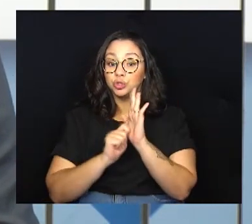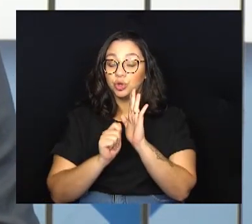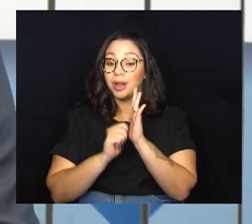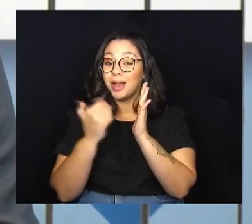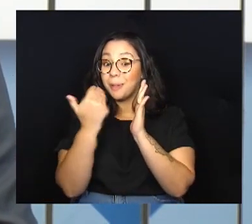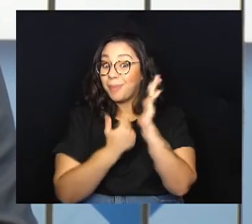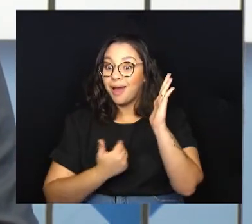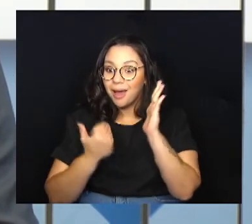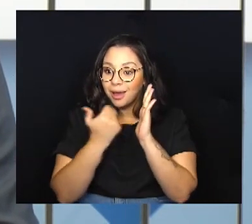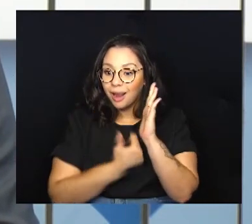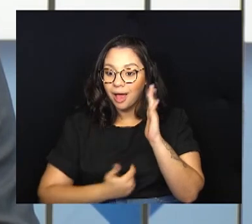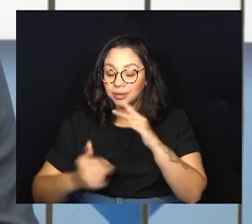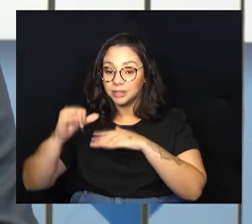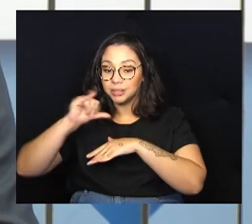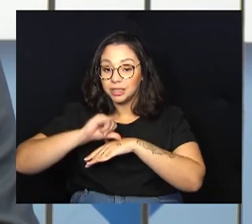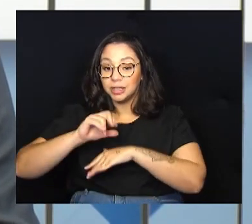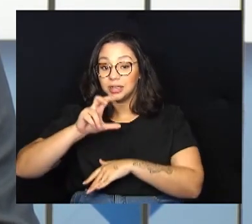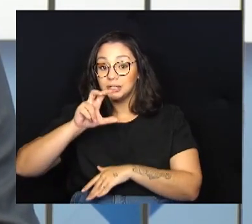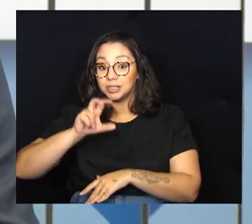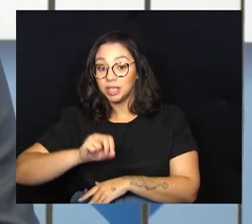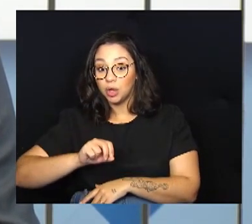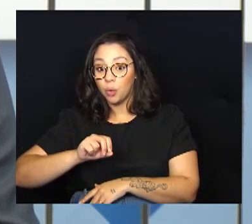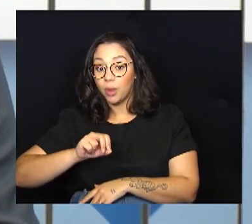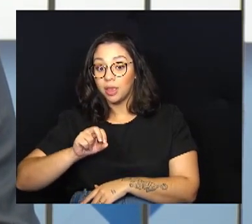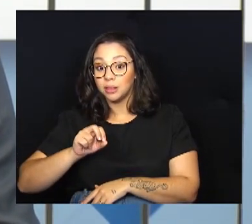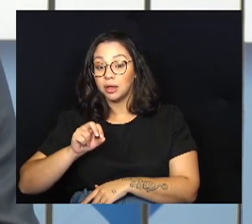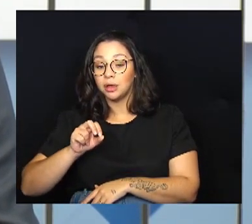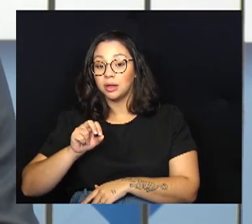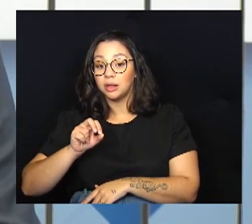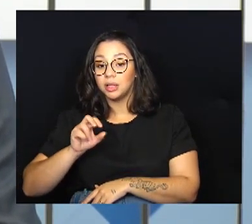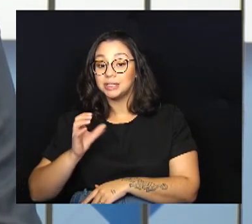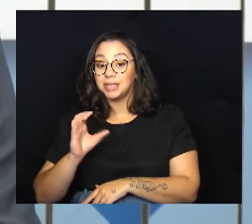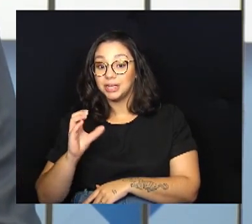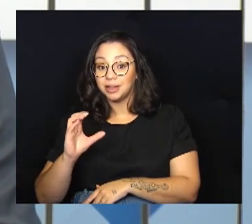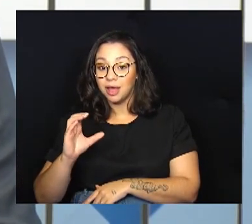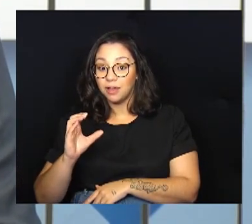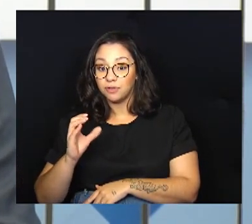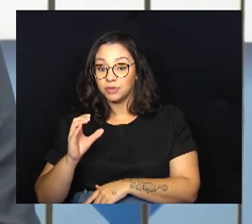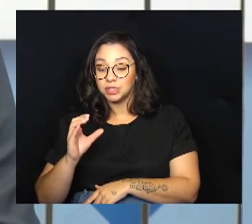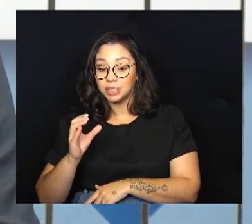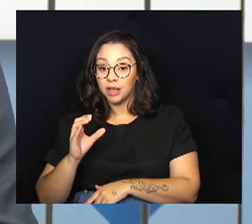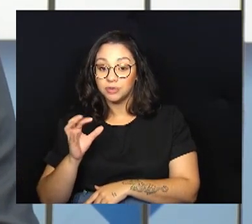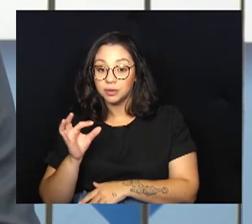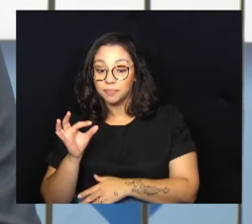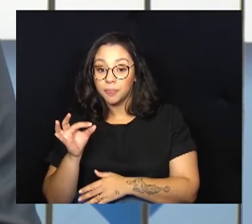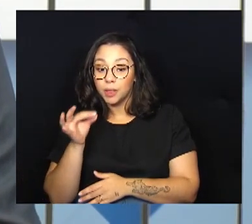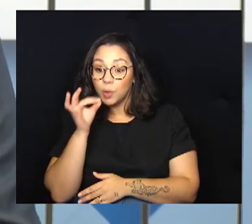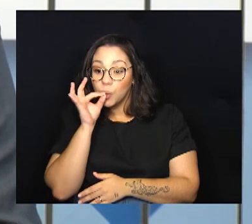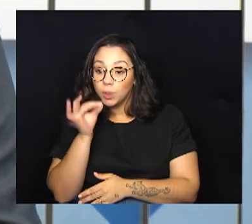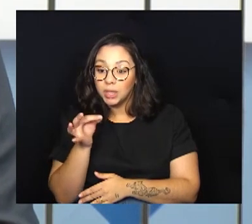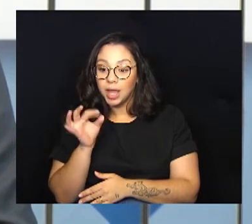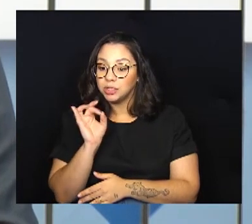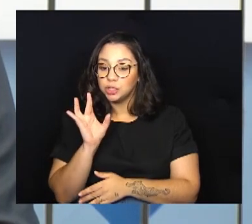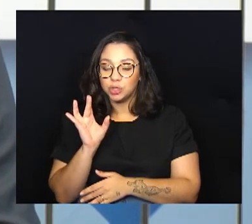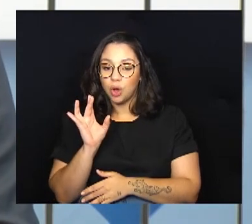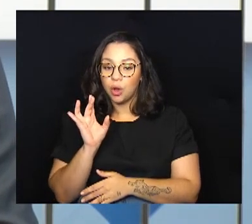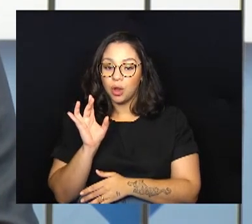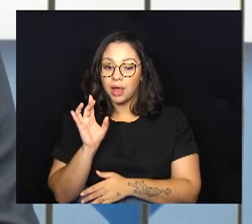por esse meio fito, né? Tá. É uma substância química produzida em laboratório, ela tem uma intensidade muito